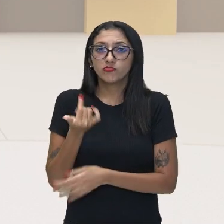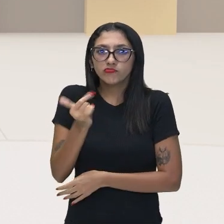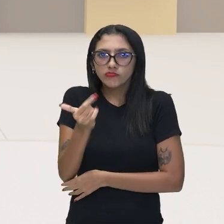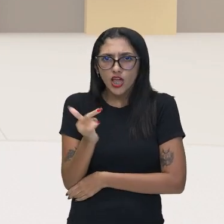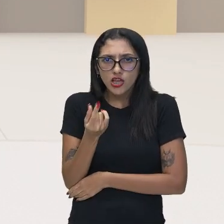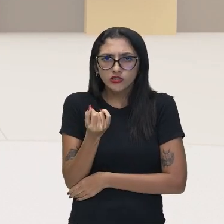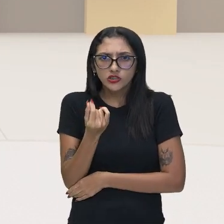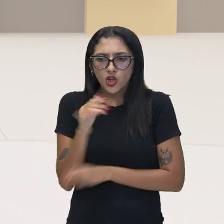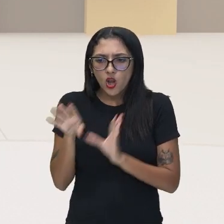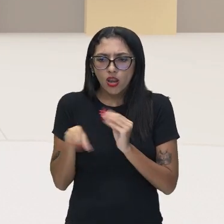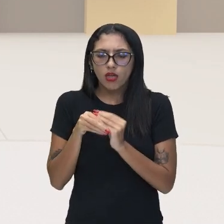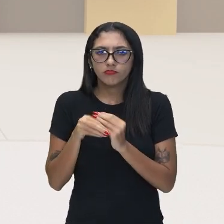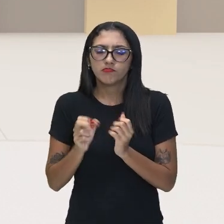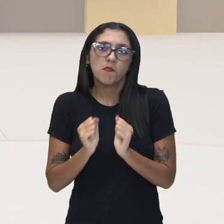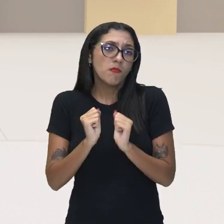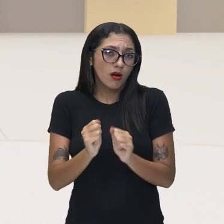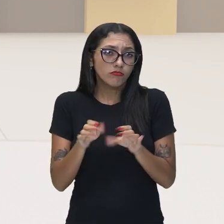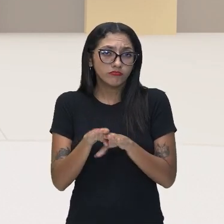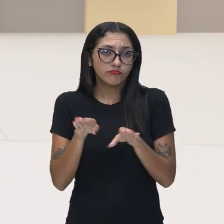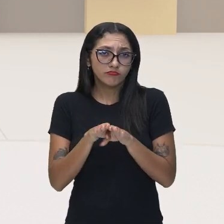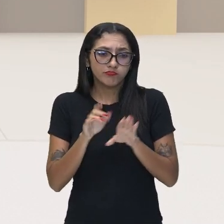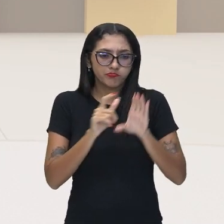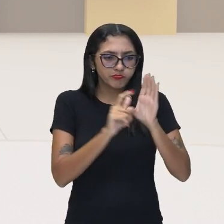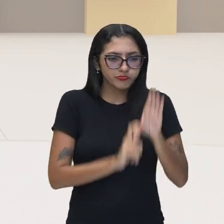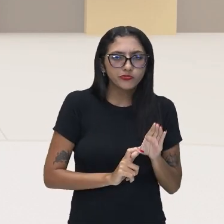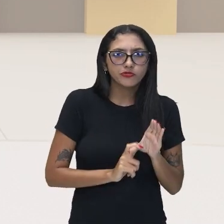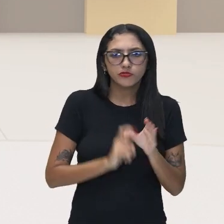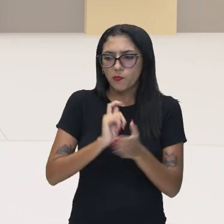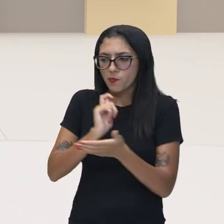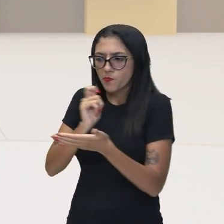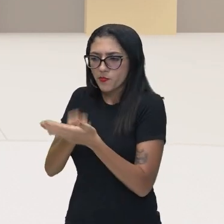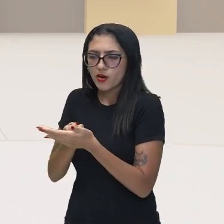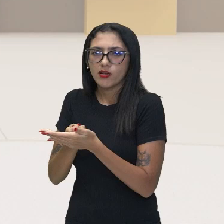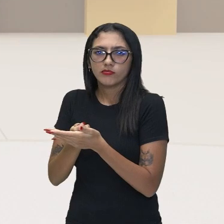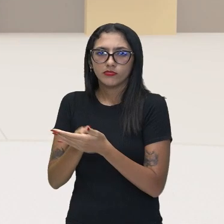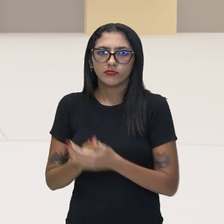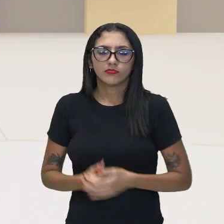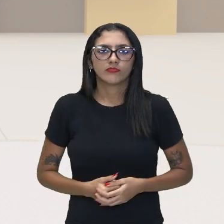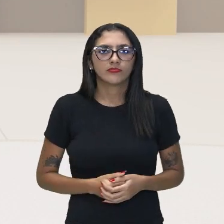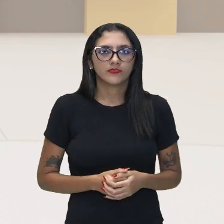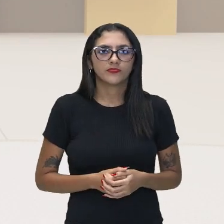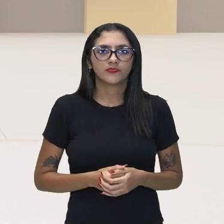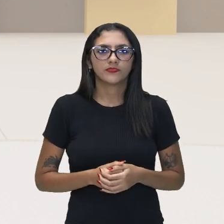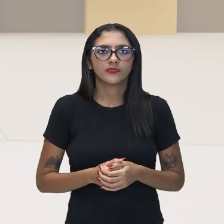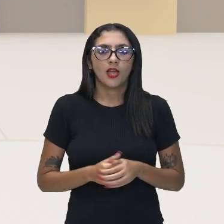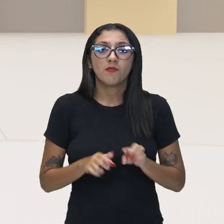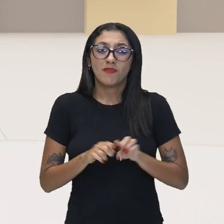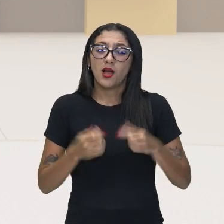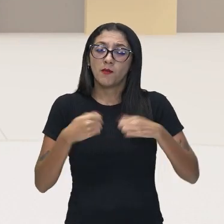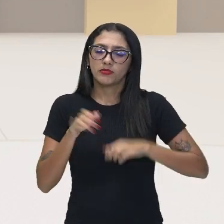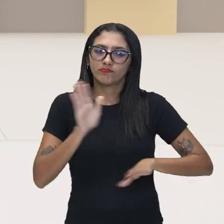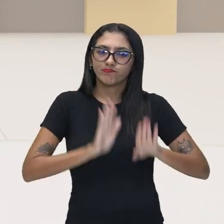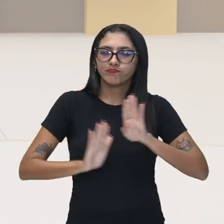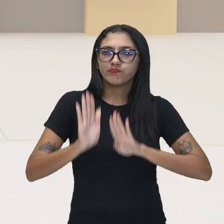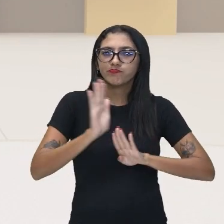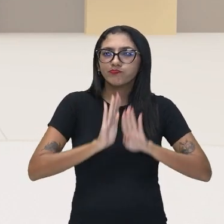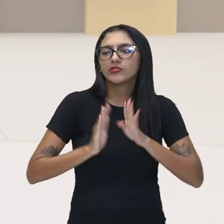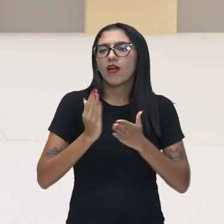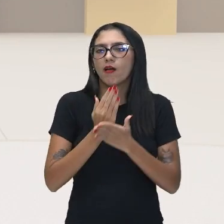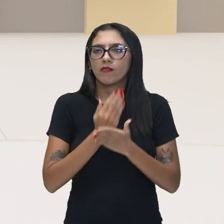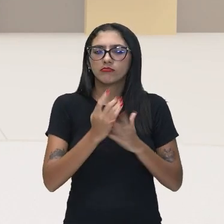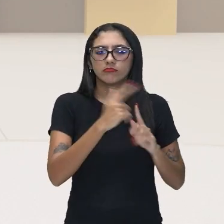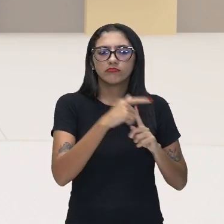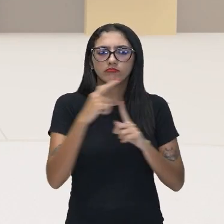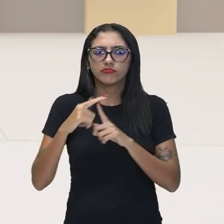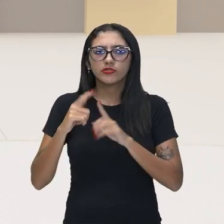pode recorrer aos empréstimos, né? E aí nós temos que ter cuidado, né, porque alguns tipos de empréstimos têm ali um juros mais alto,